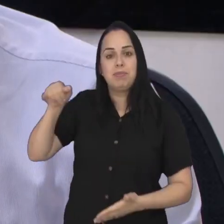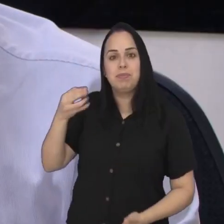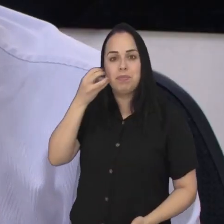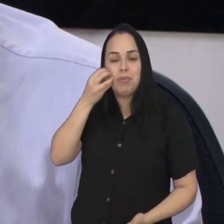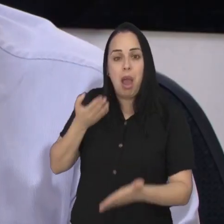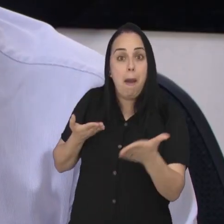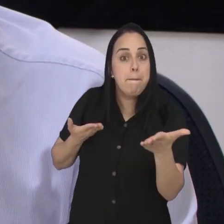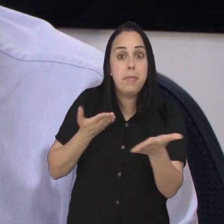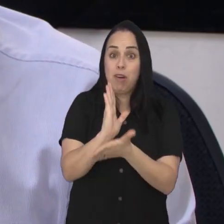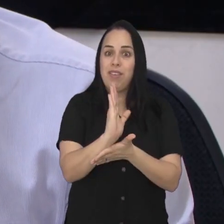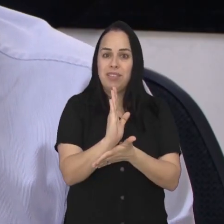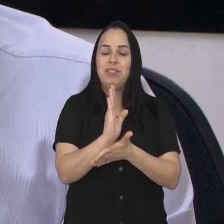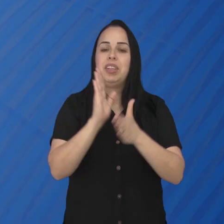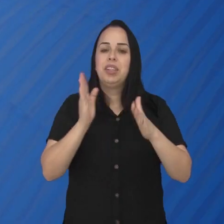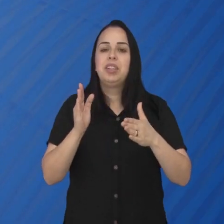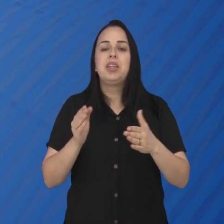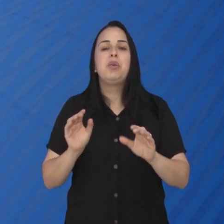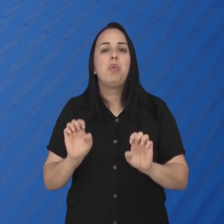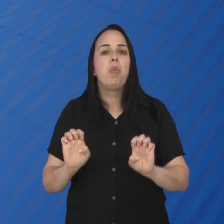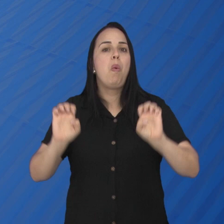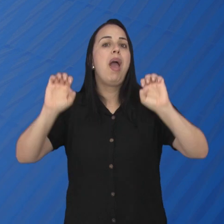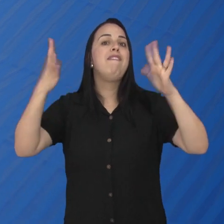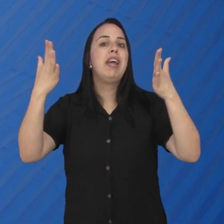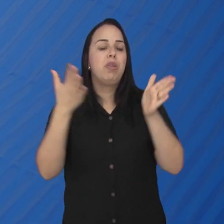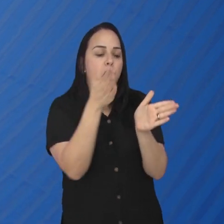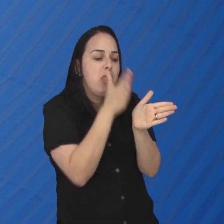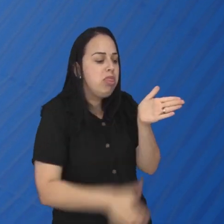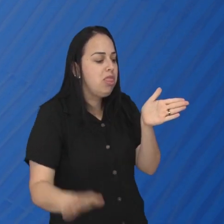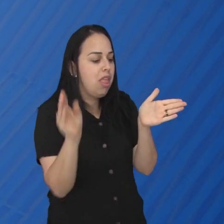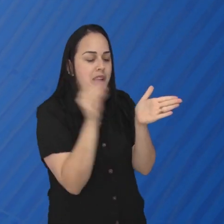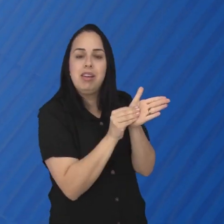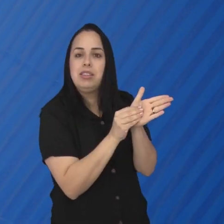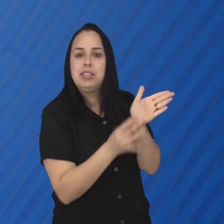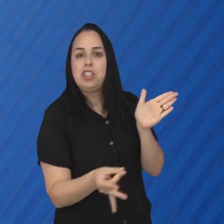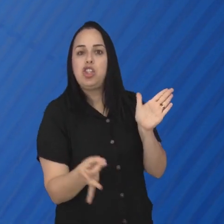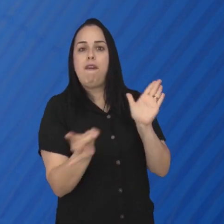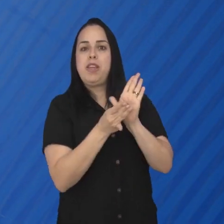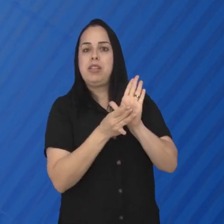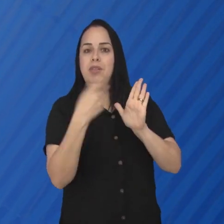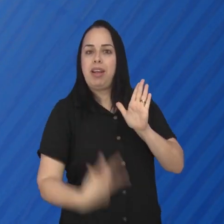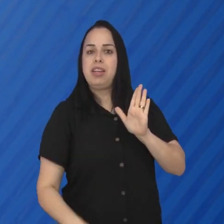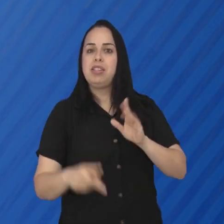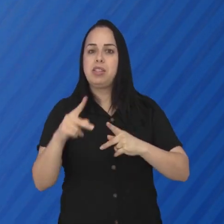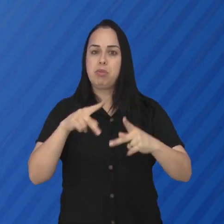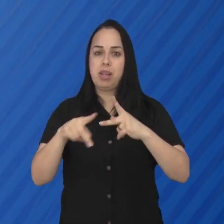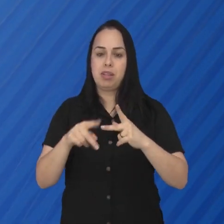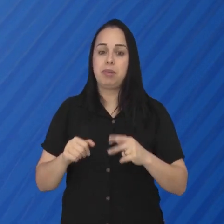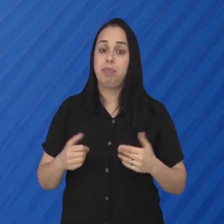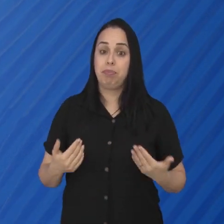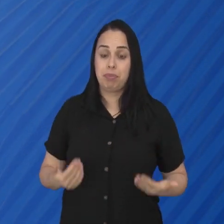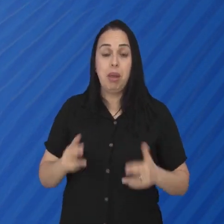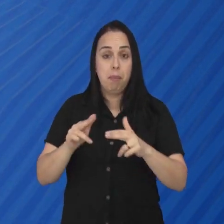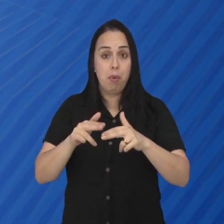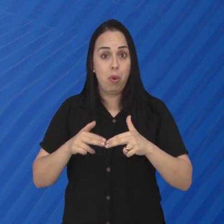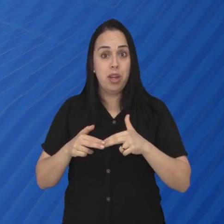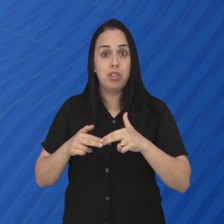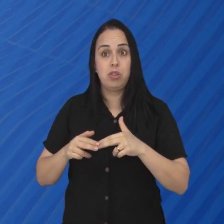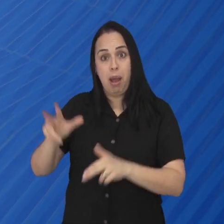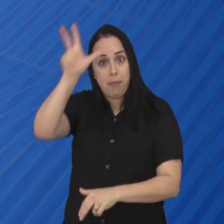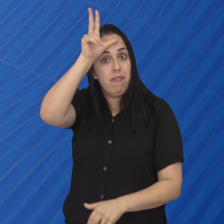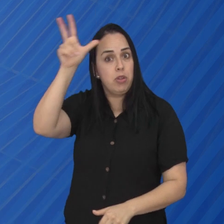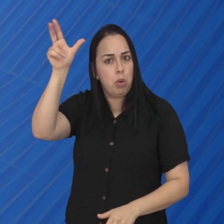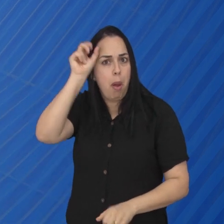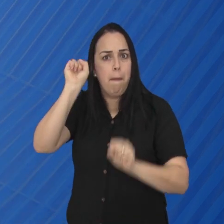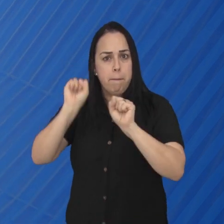lei do vereador Juvenil Silvério, que inclui o evento no calendário oficial de comemorações da cidade. Assim,